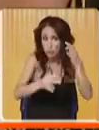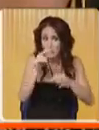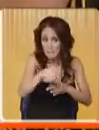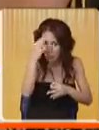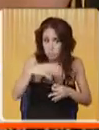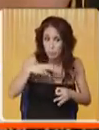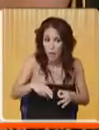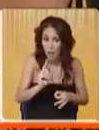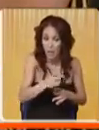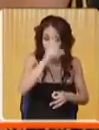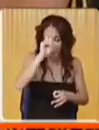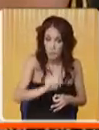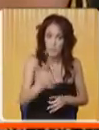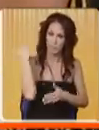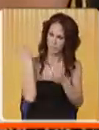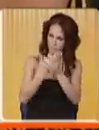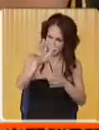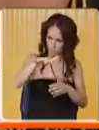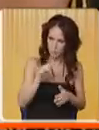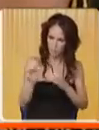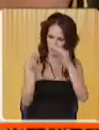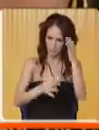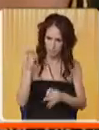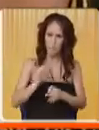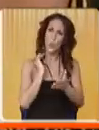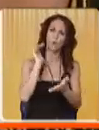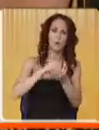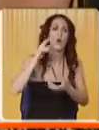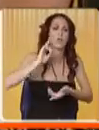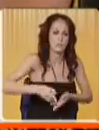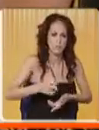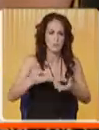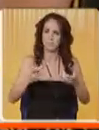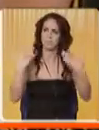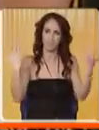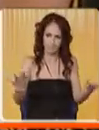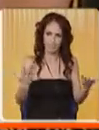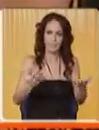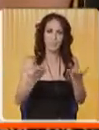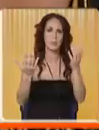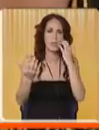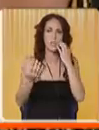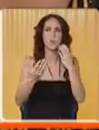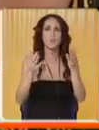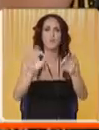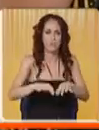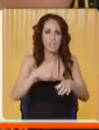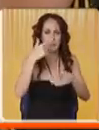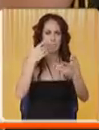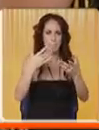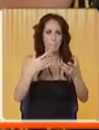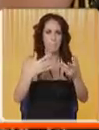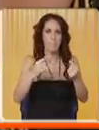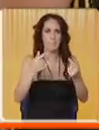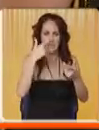E eu recordo-lhe que os últimos congressos da justiça, as conclusões, invariavelmente, ao fim das pessoas